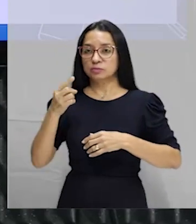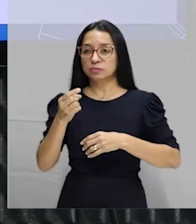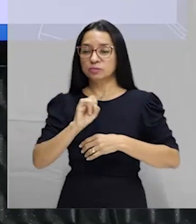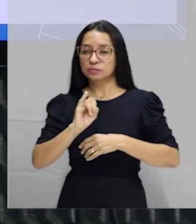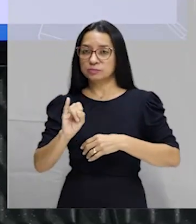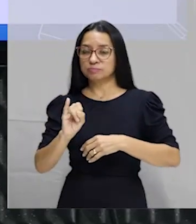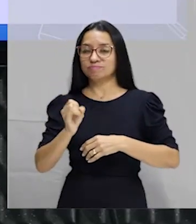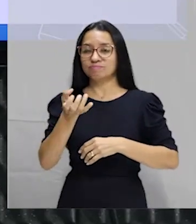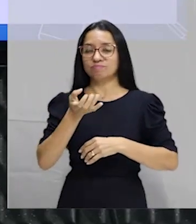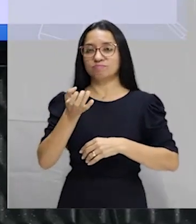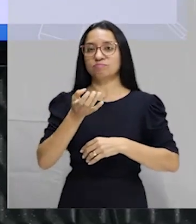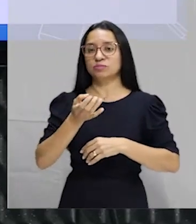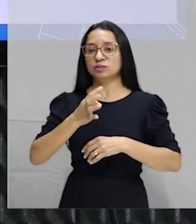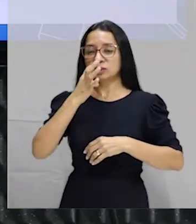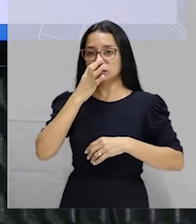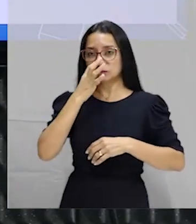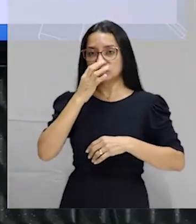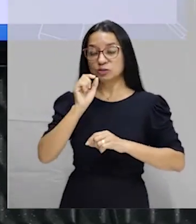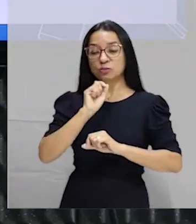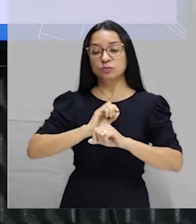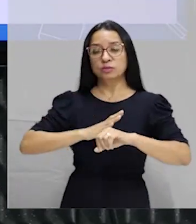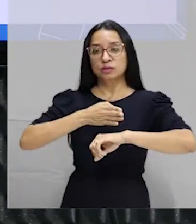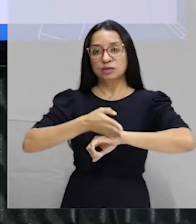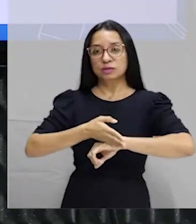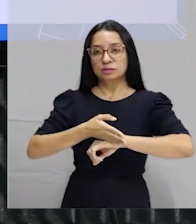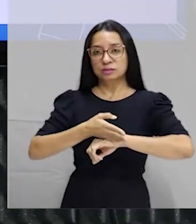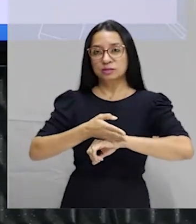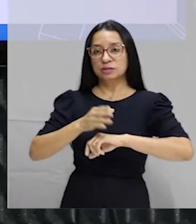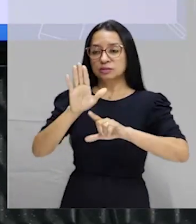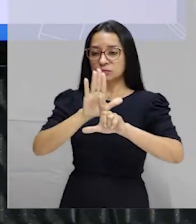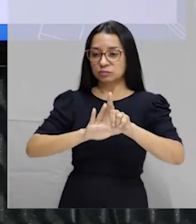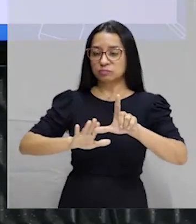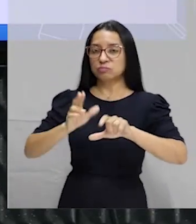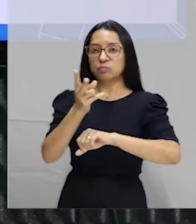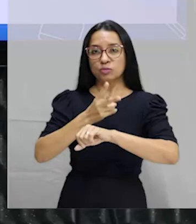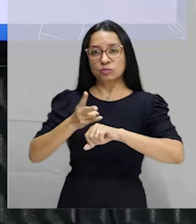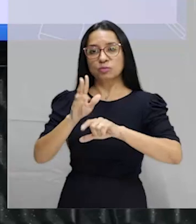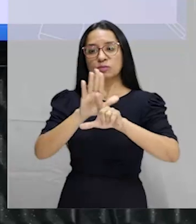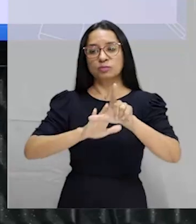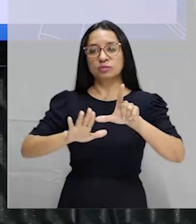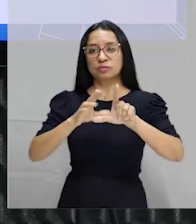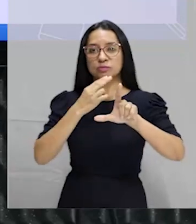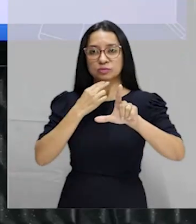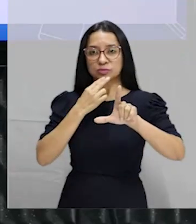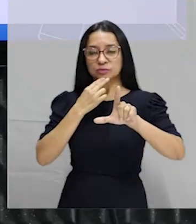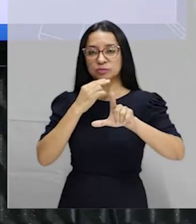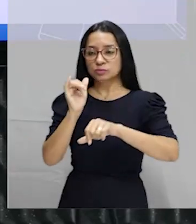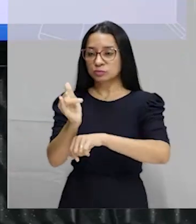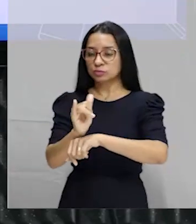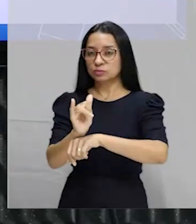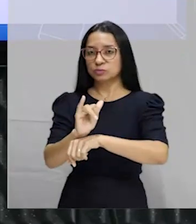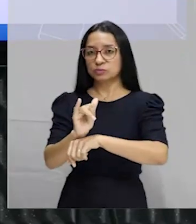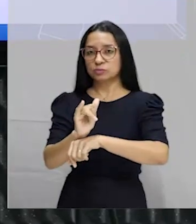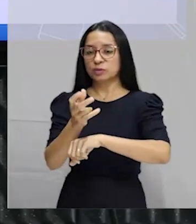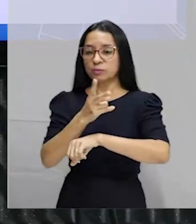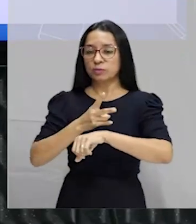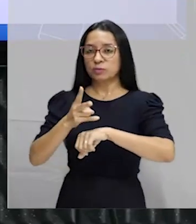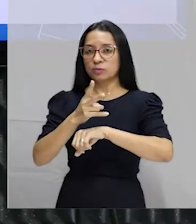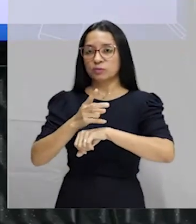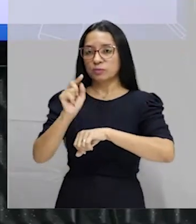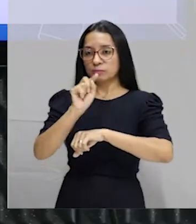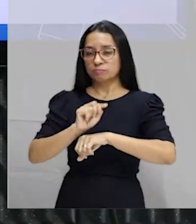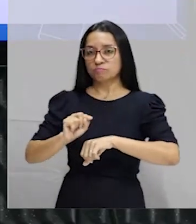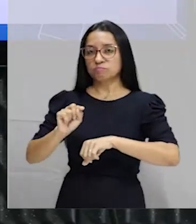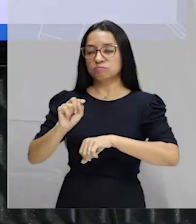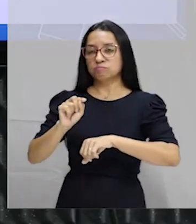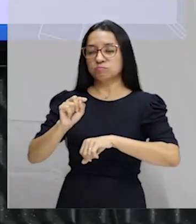essa aula ou quer ter acesso à parte teórica, procura lá na plataforma Gonçalves Dias no YouTube, tá? Vai lá na página do YouTube, procura lá, plataforma